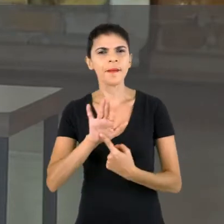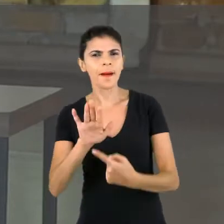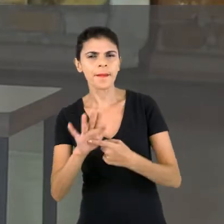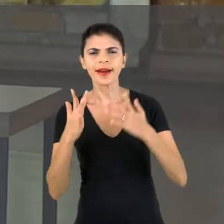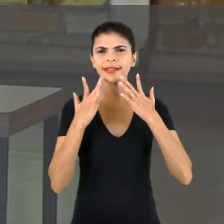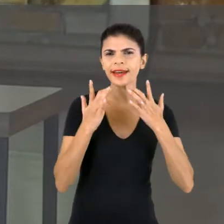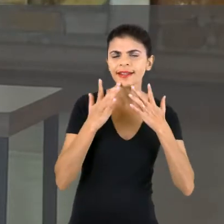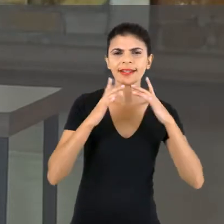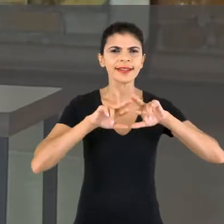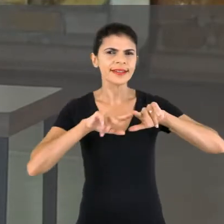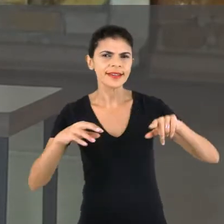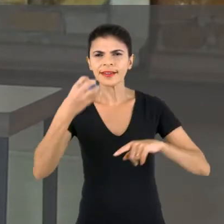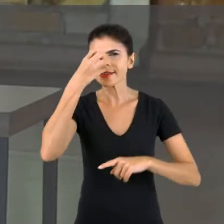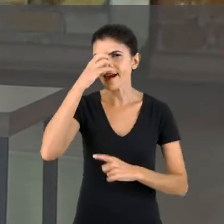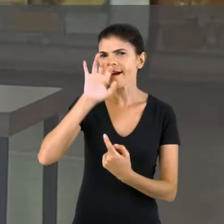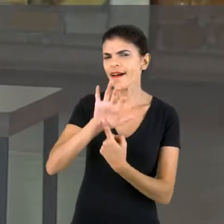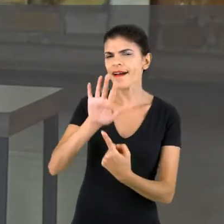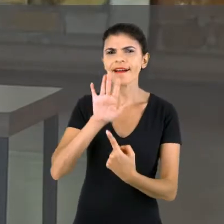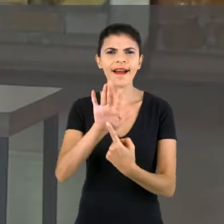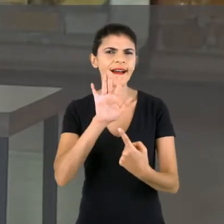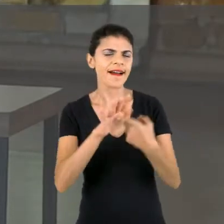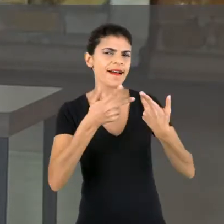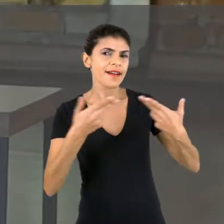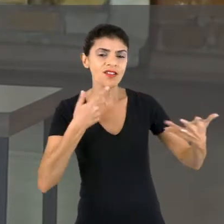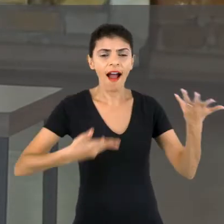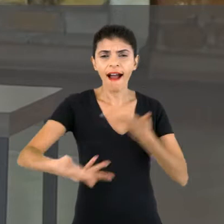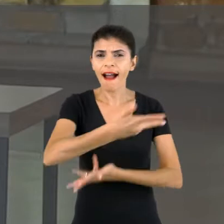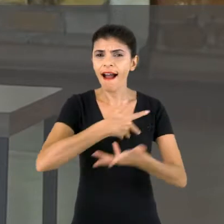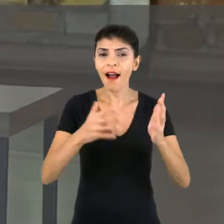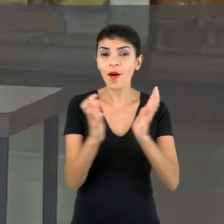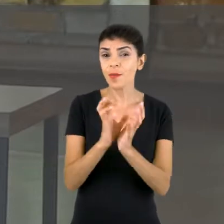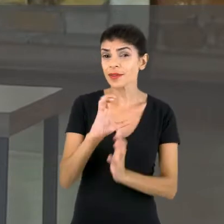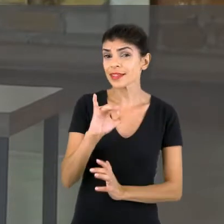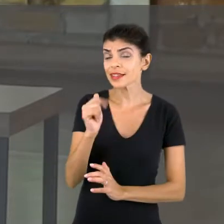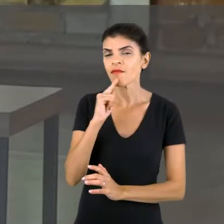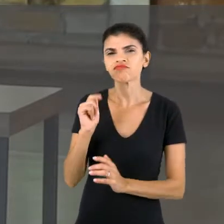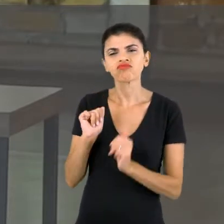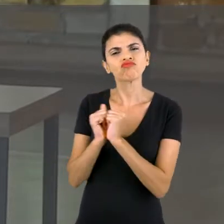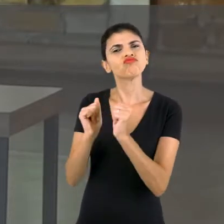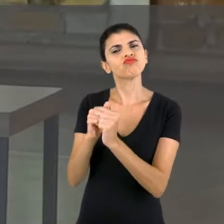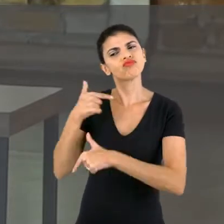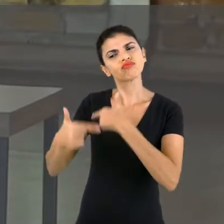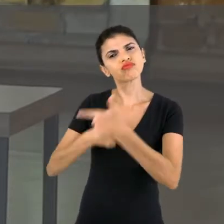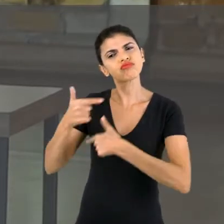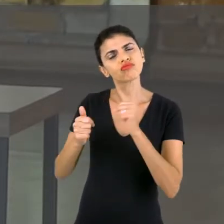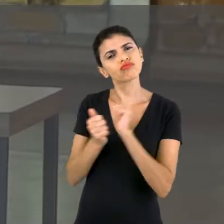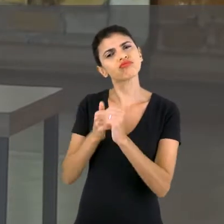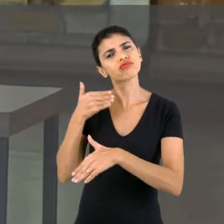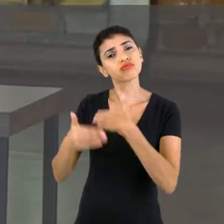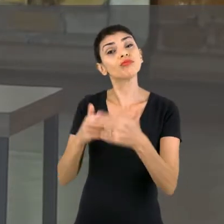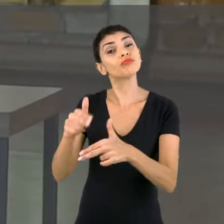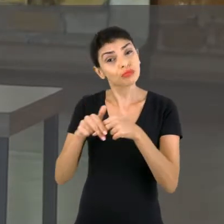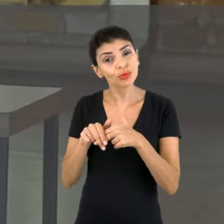construindo o espetáculo, a gente começa... Quando a gente vê, a gente já era uma companhia, a gente sempre fez muito, a gente sempre